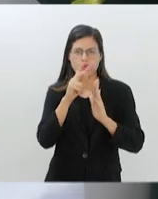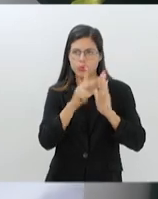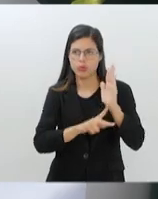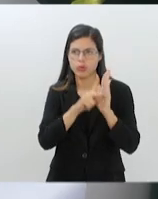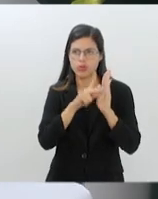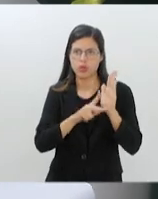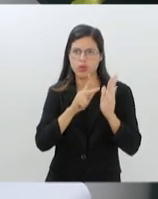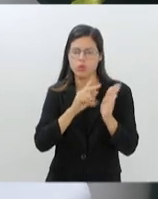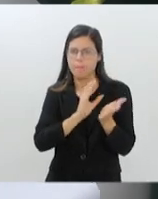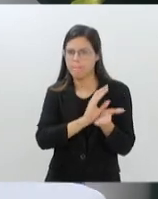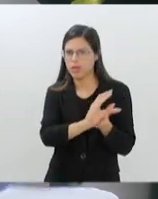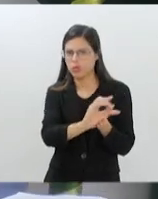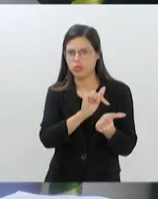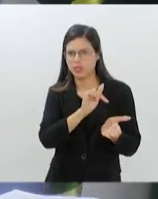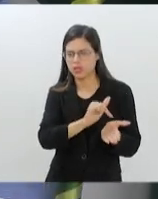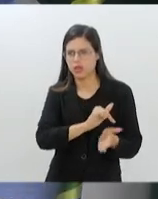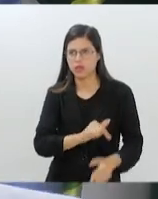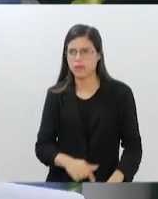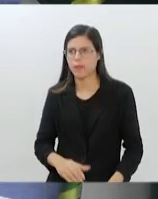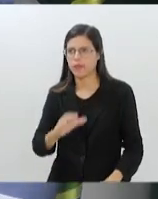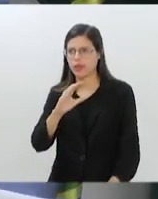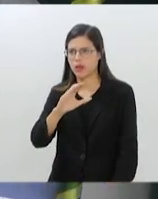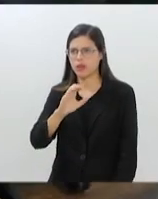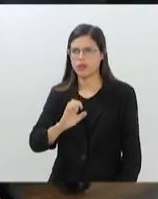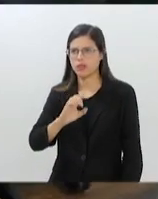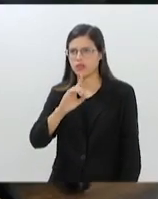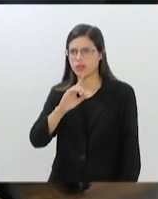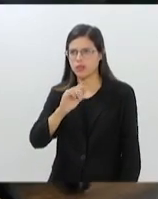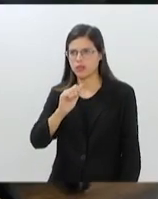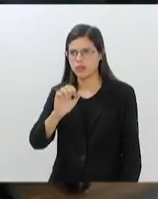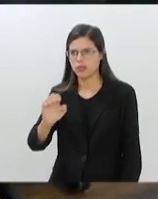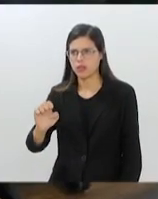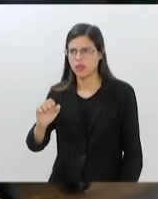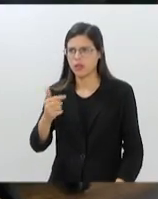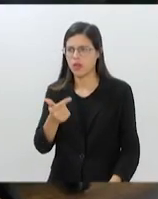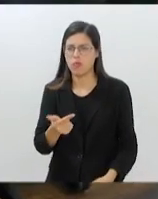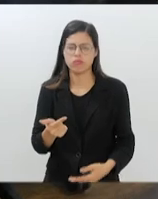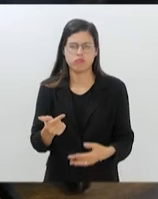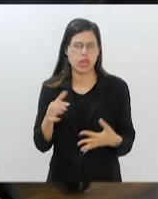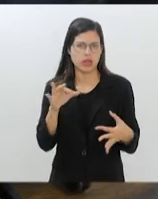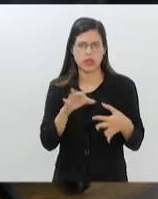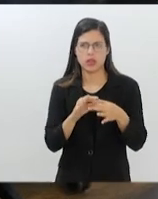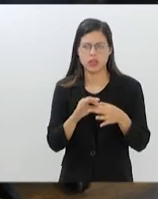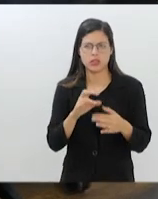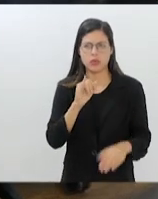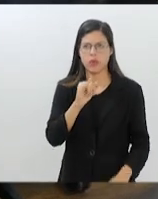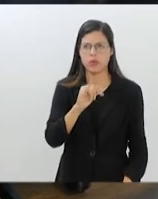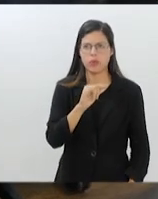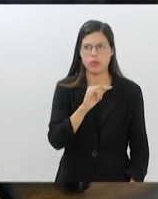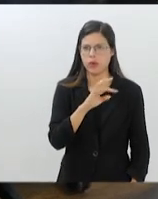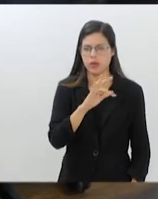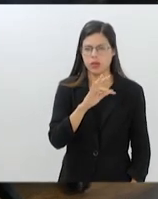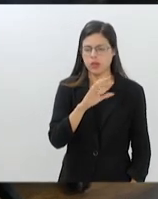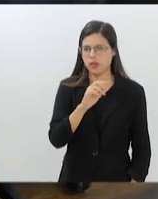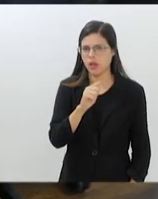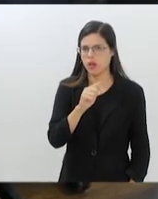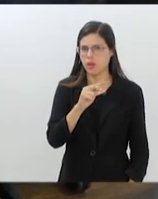patrocinados pela cedai a cedai não tem relação nenhuma com o Itaguaí não quero não não não imagino que tem algum